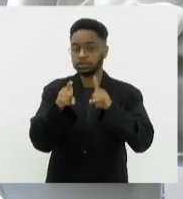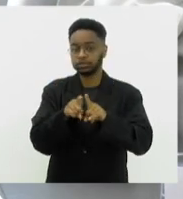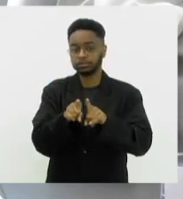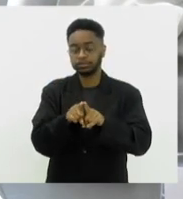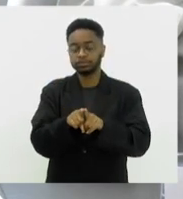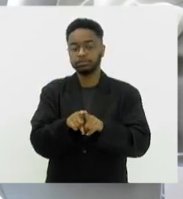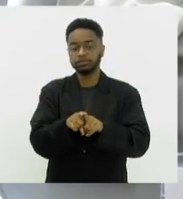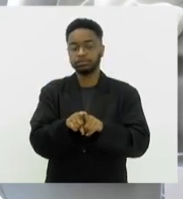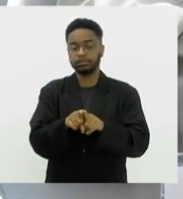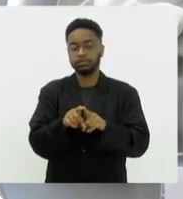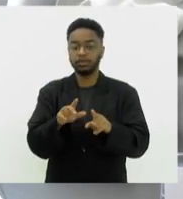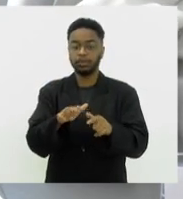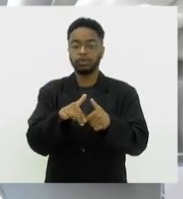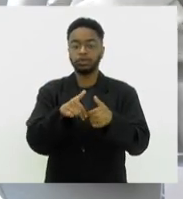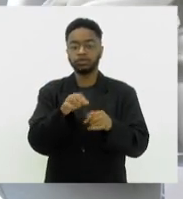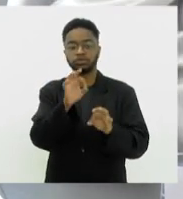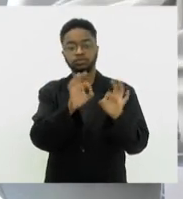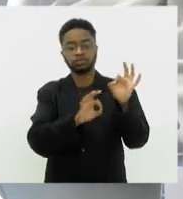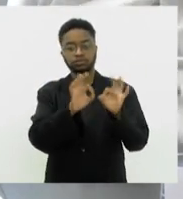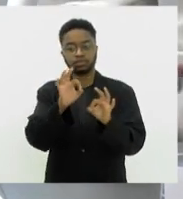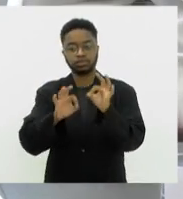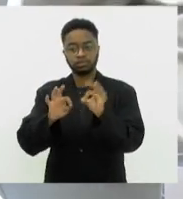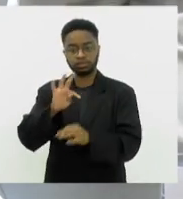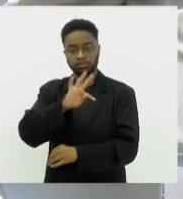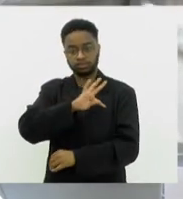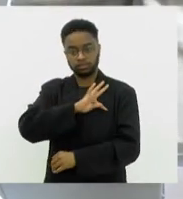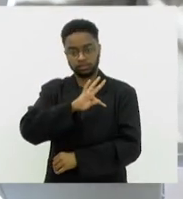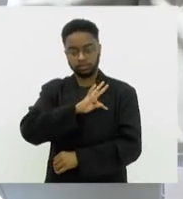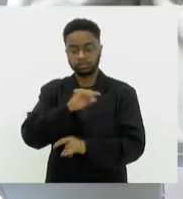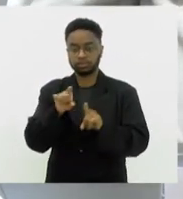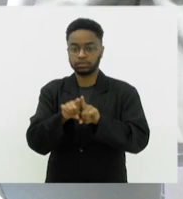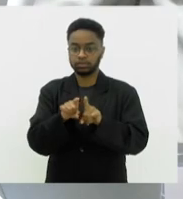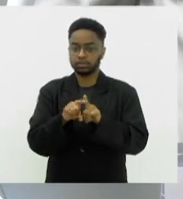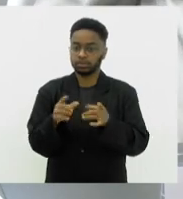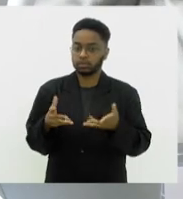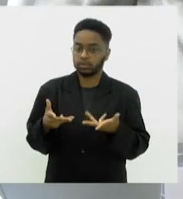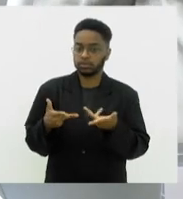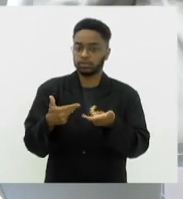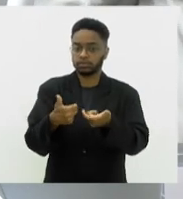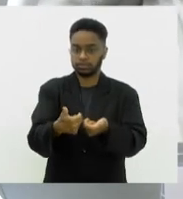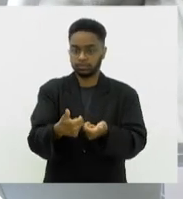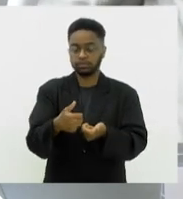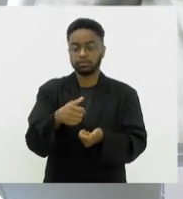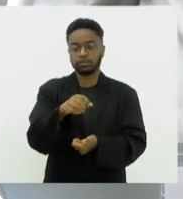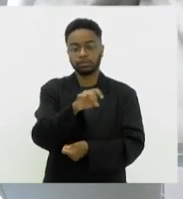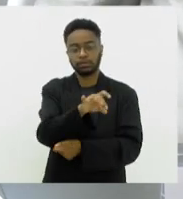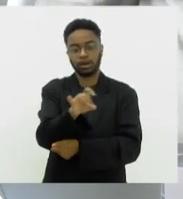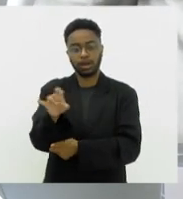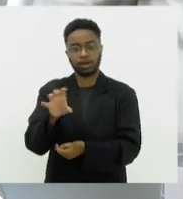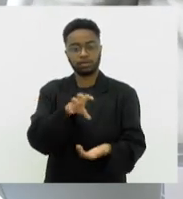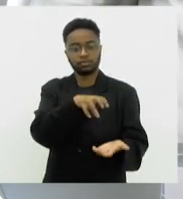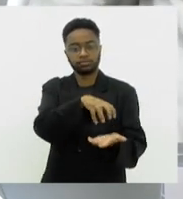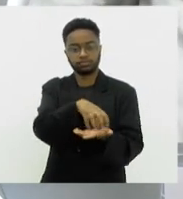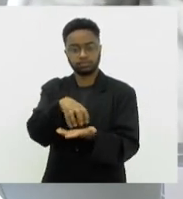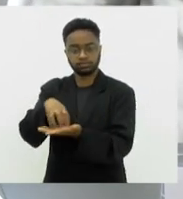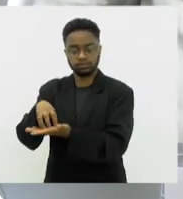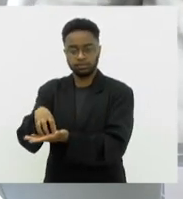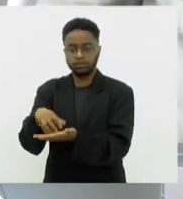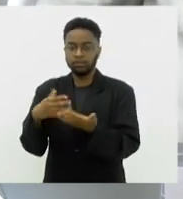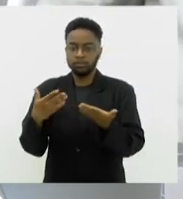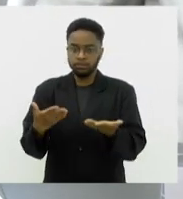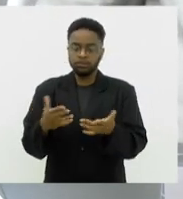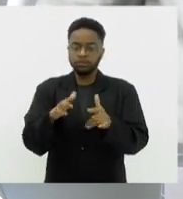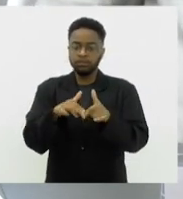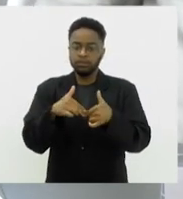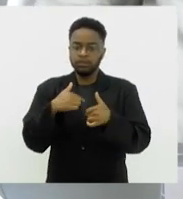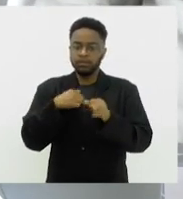toda a formulação técnica e qualificada dentro de cada um desses órgãos Então esse foi o esforço